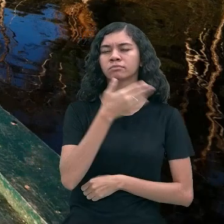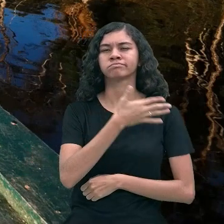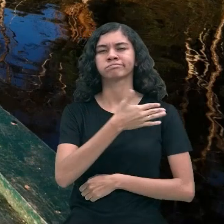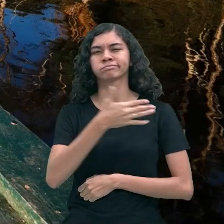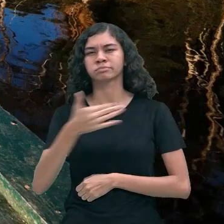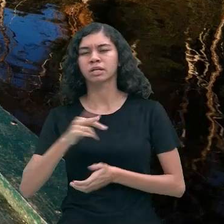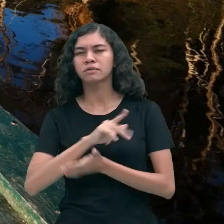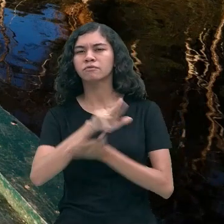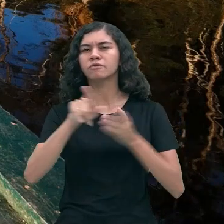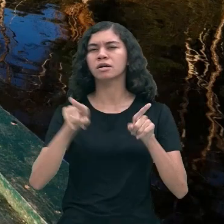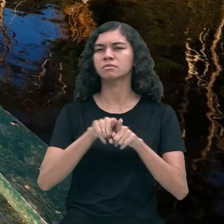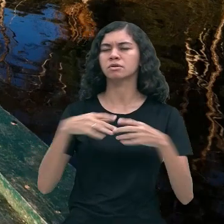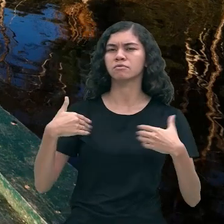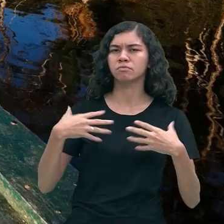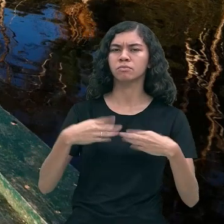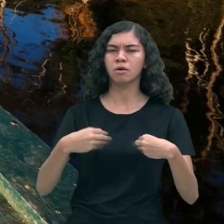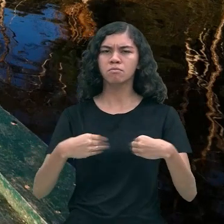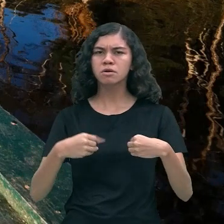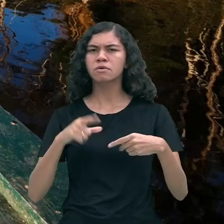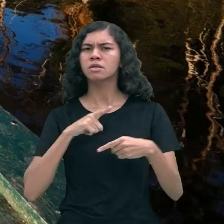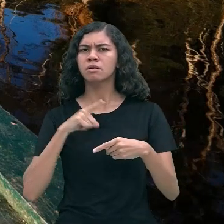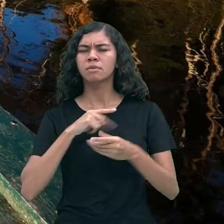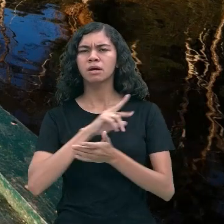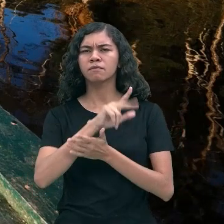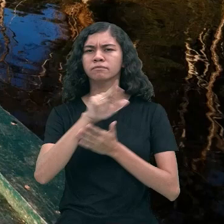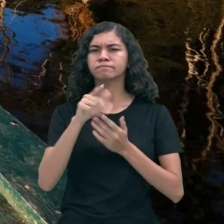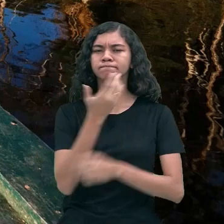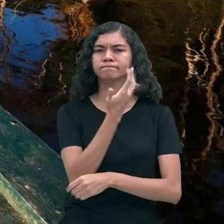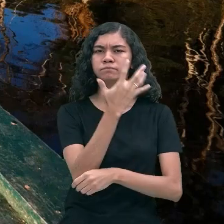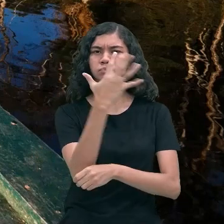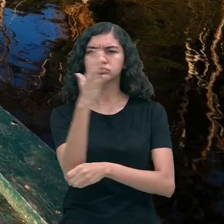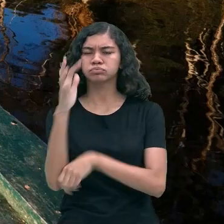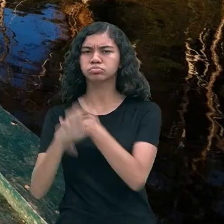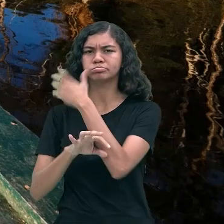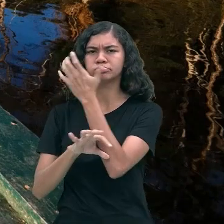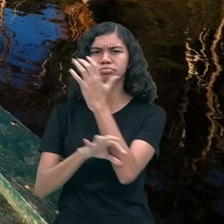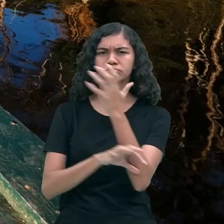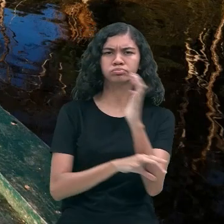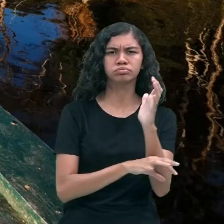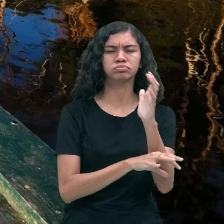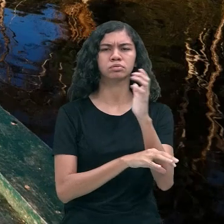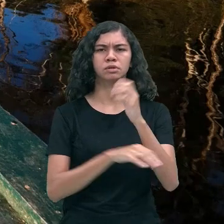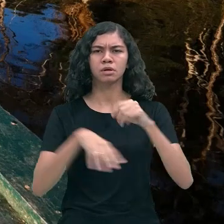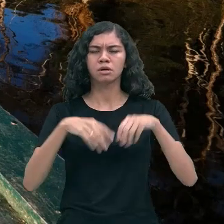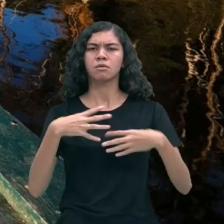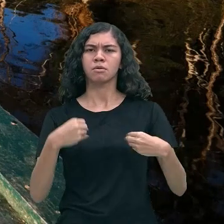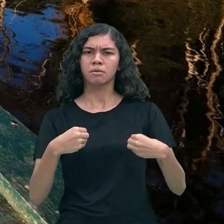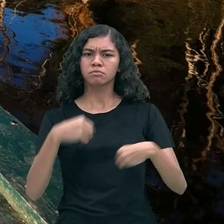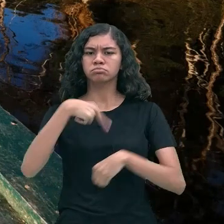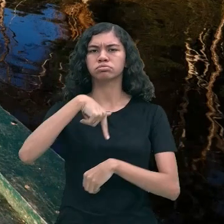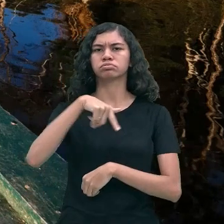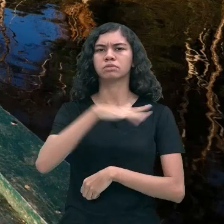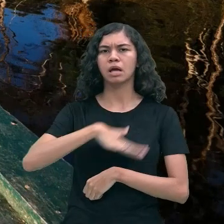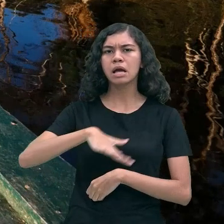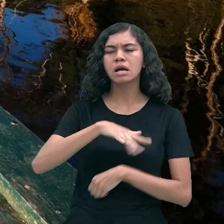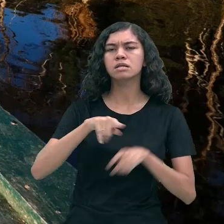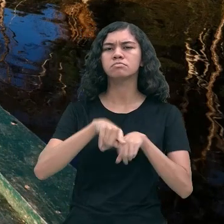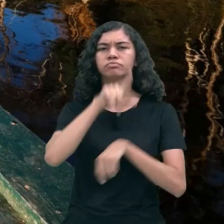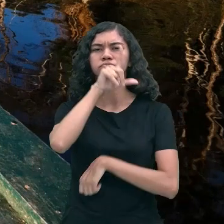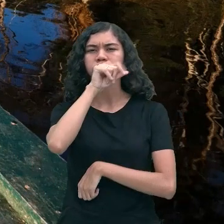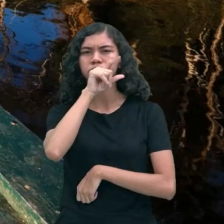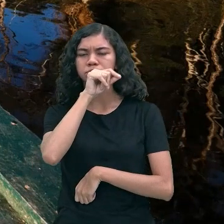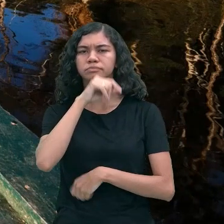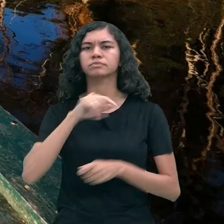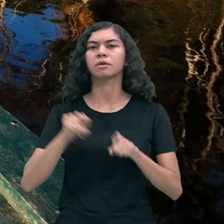de mamíferos aquáticos, quanto também da floresta, com diversos mamíferos terrestres, aves e também alguns primatas.